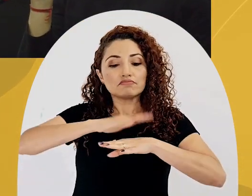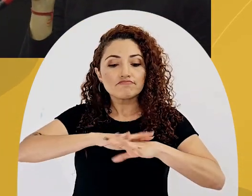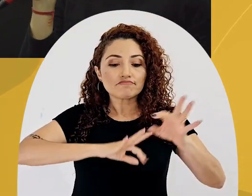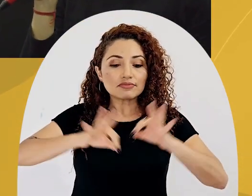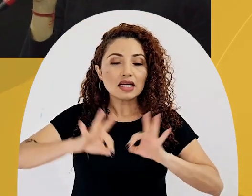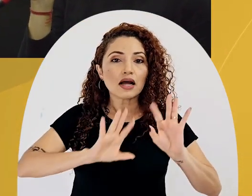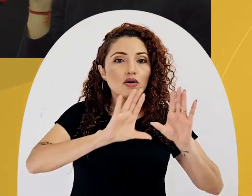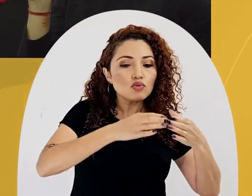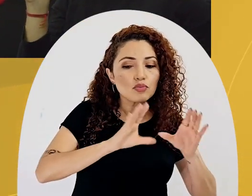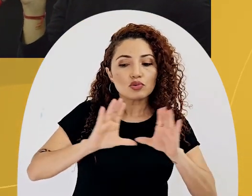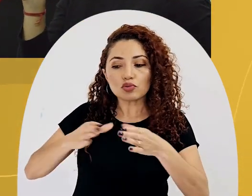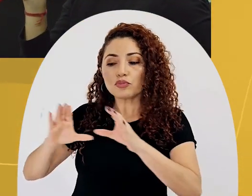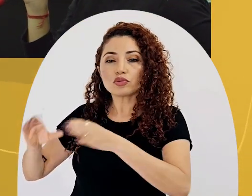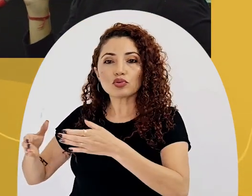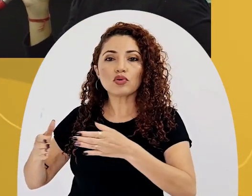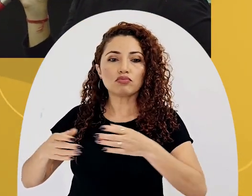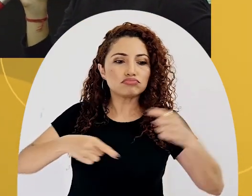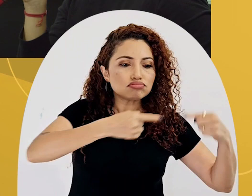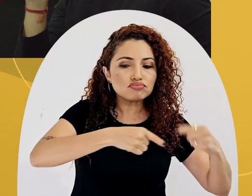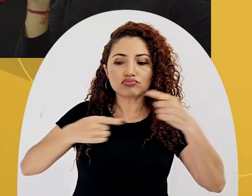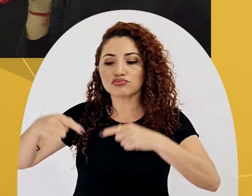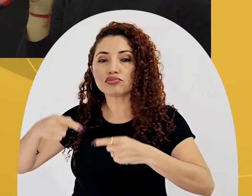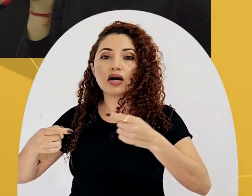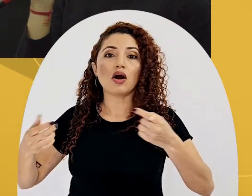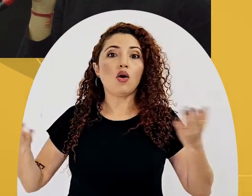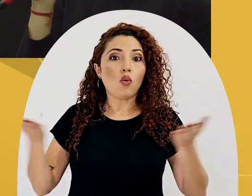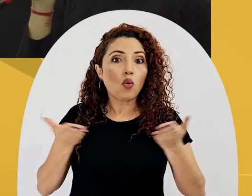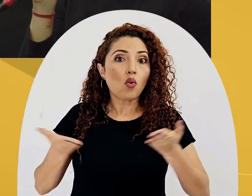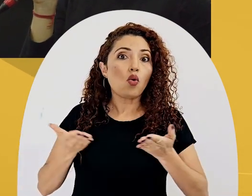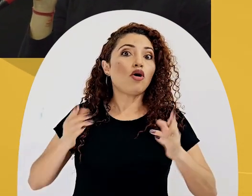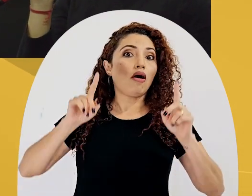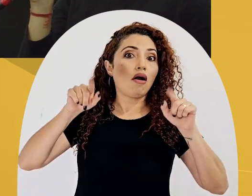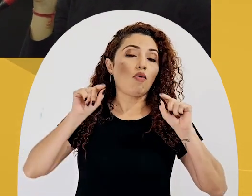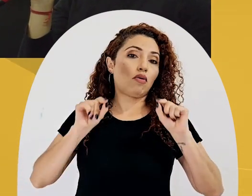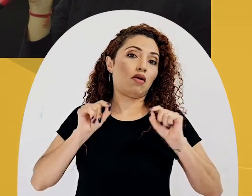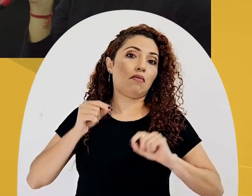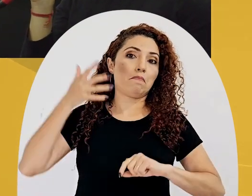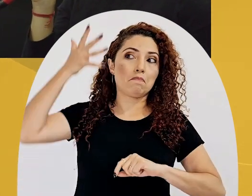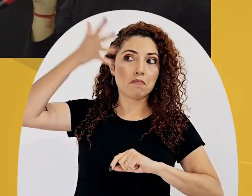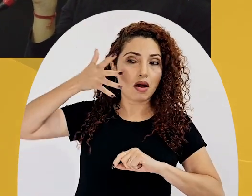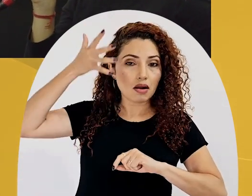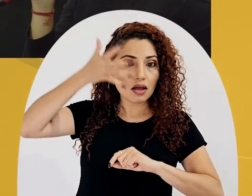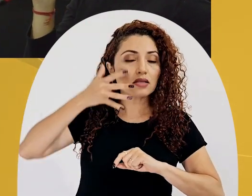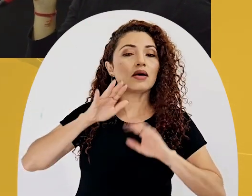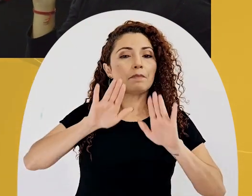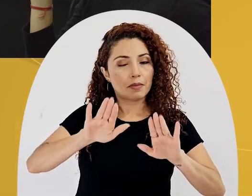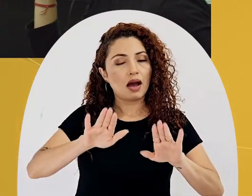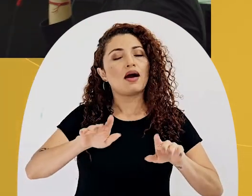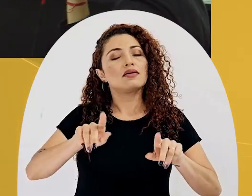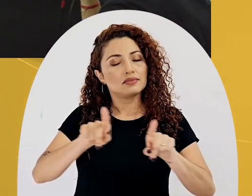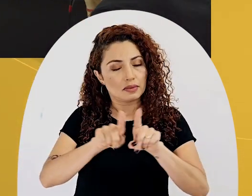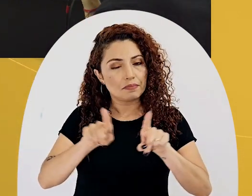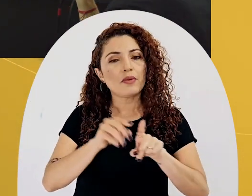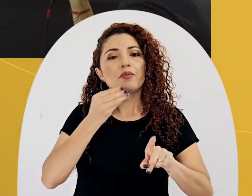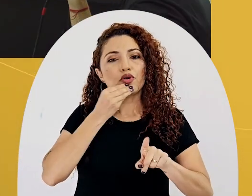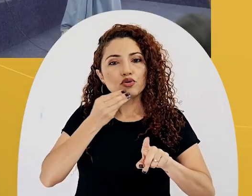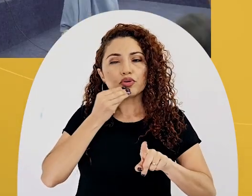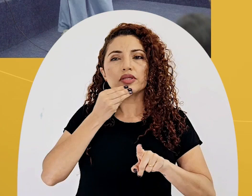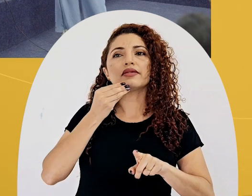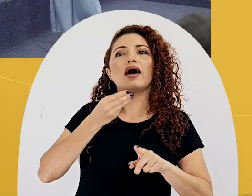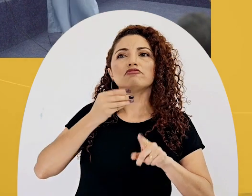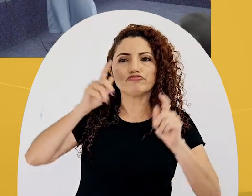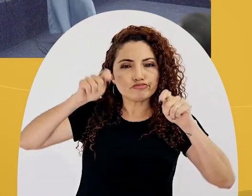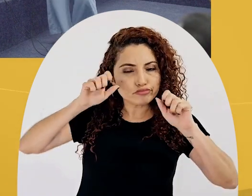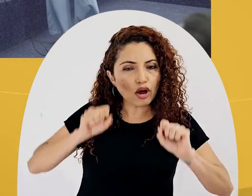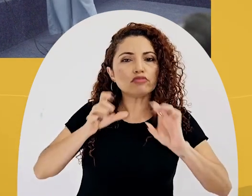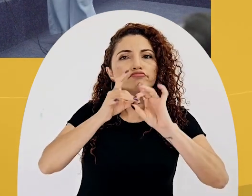discussões. Hoje a gente tem esse formato de palestra, mas que também vamos ter aí momentos de interação e de troca com os nossos palestrantes.